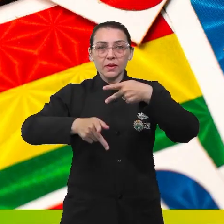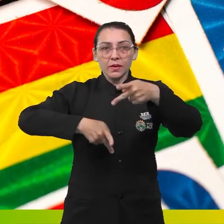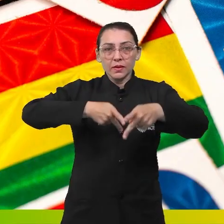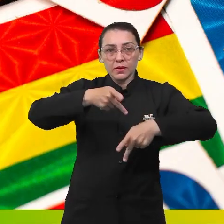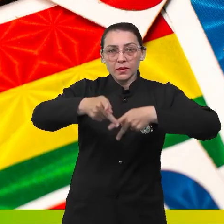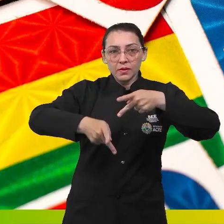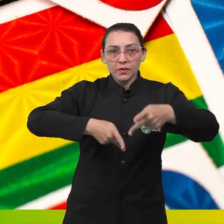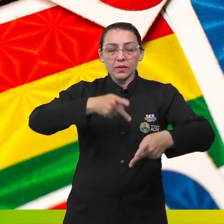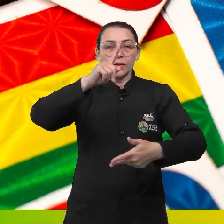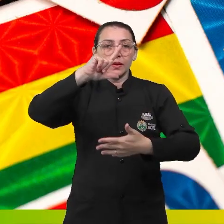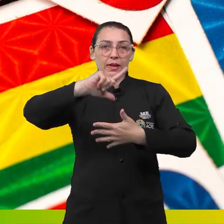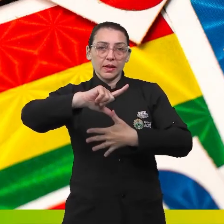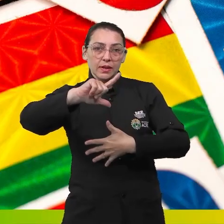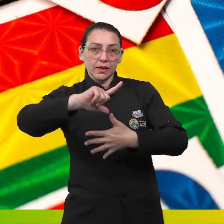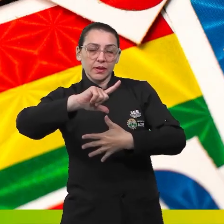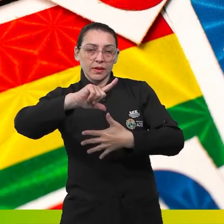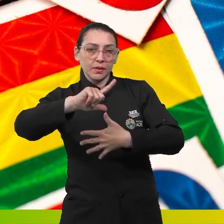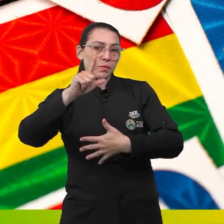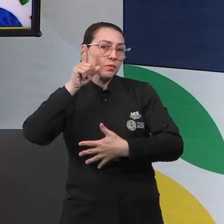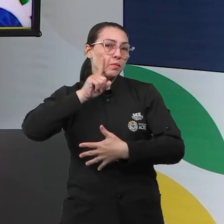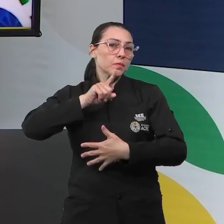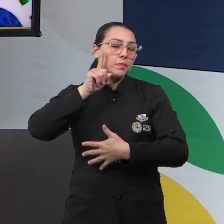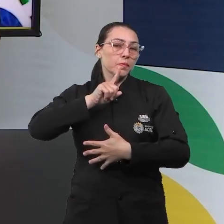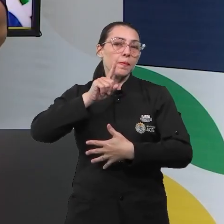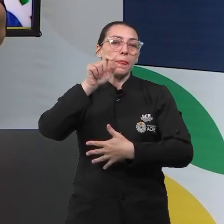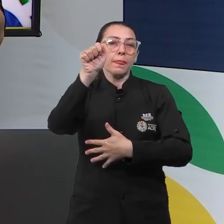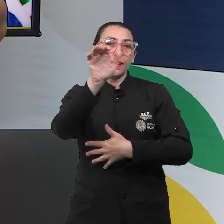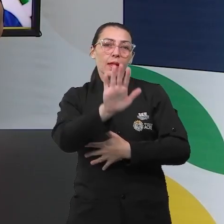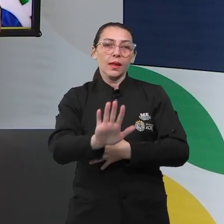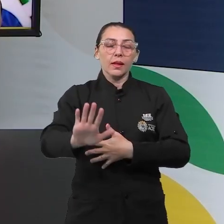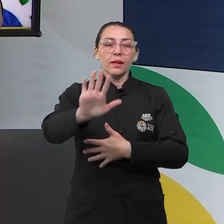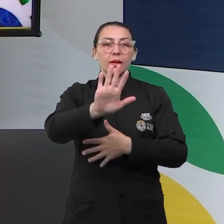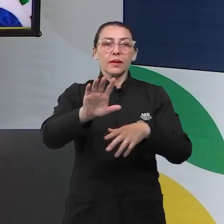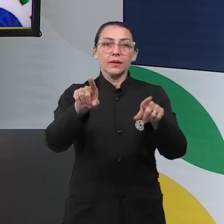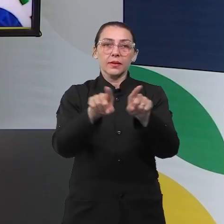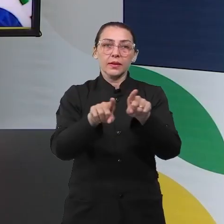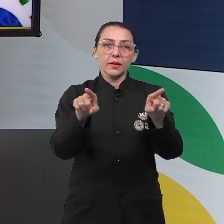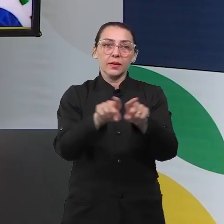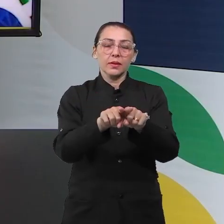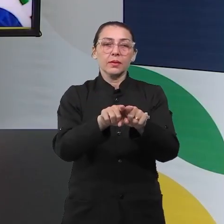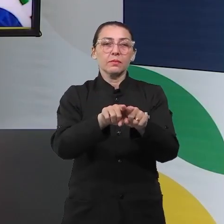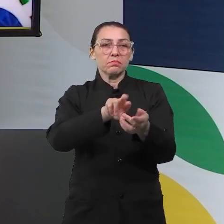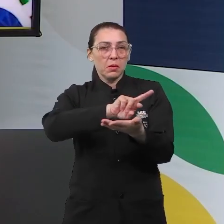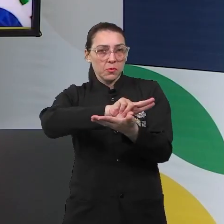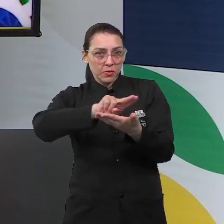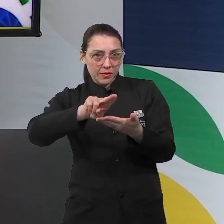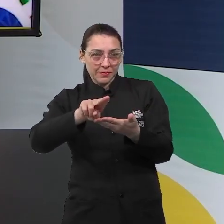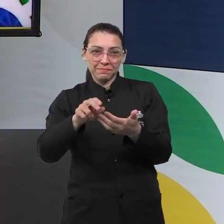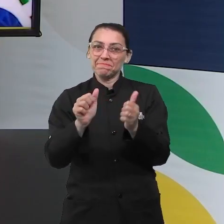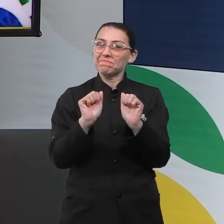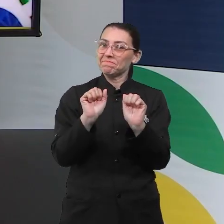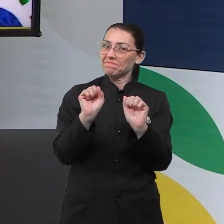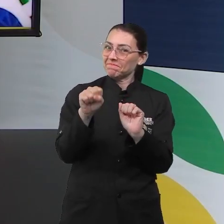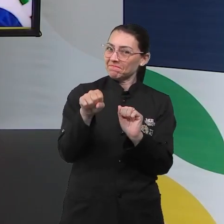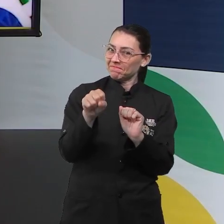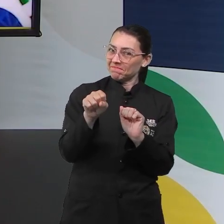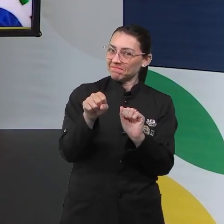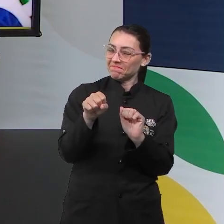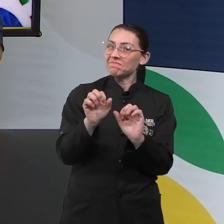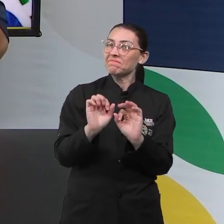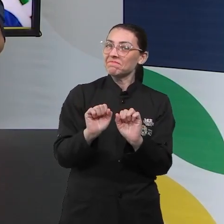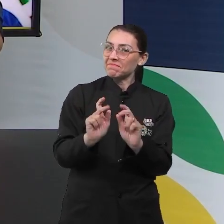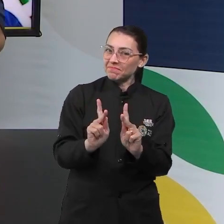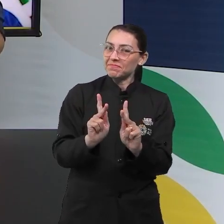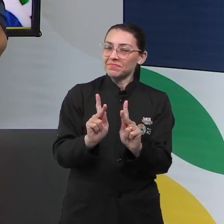povos latino-americanos. Então a América, ela também é multicultural? Sim,